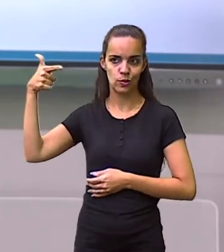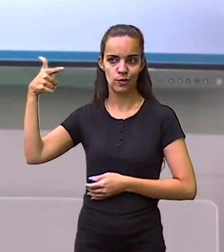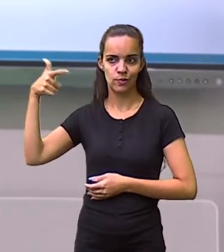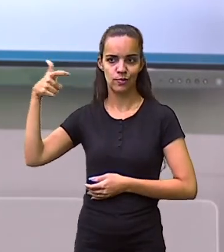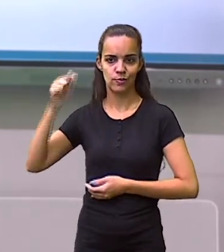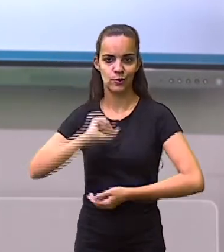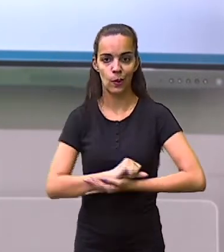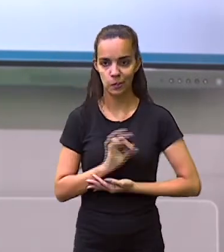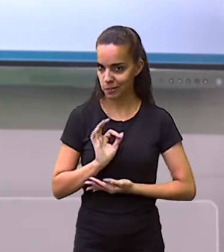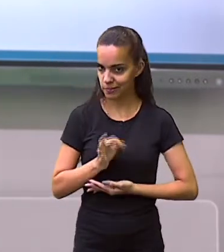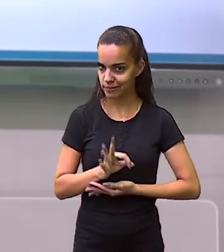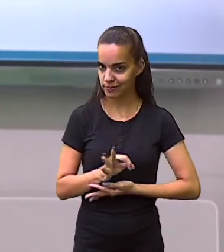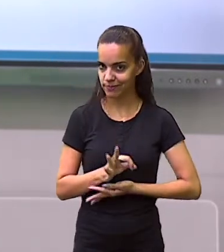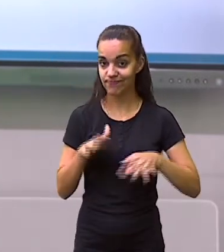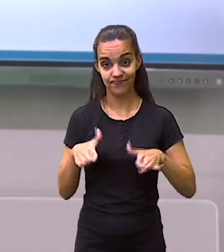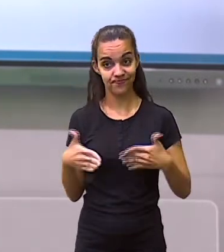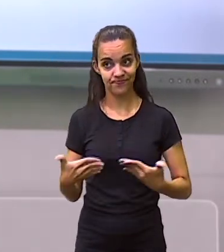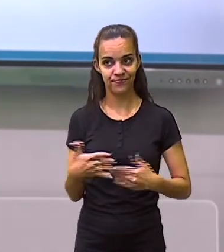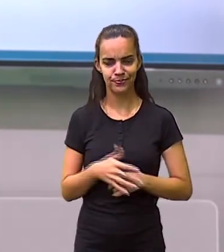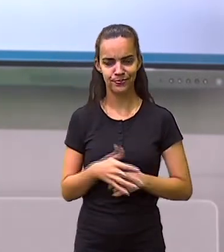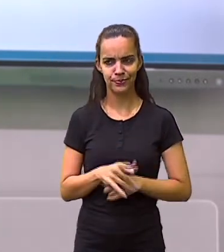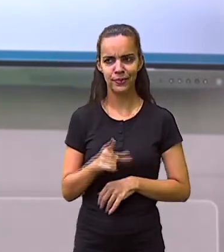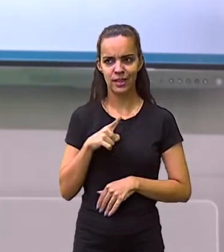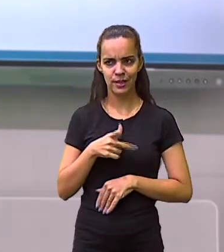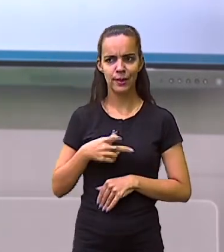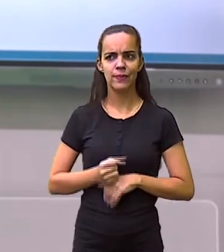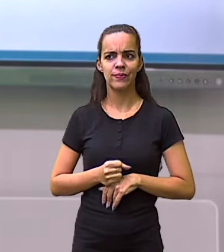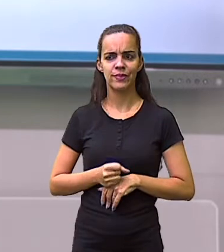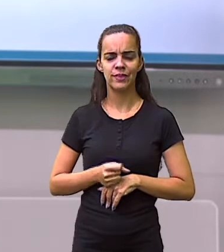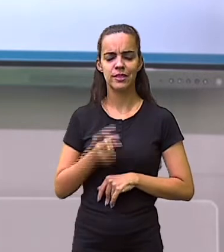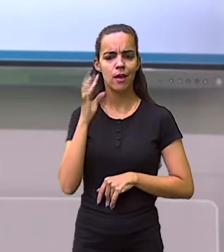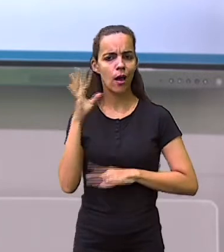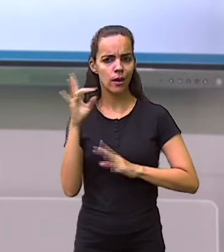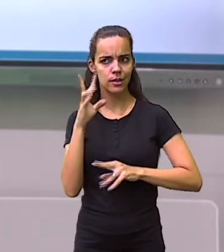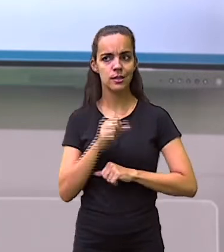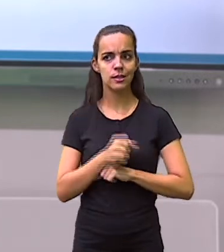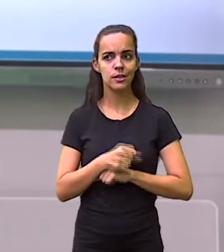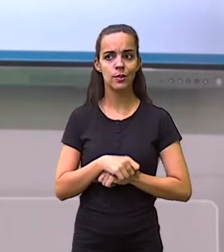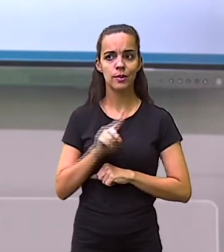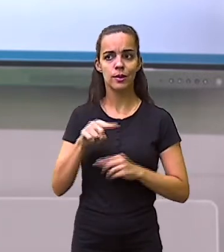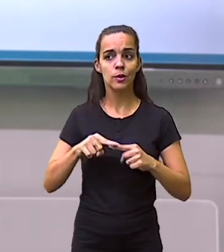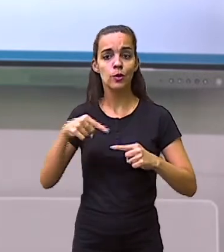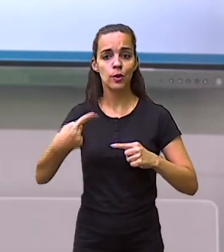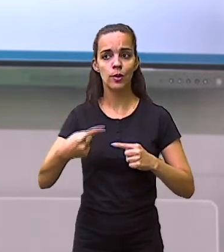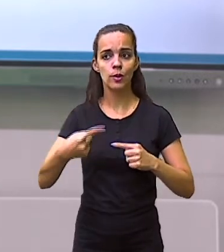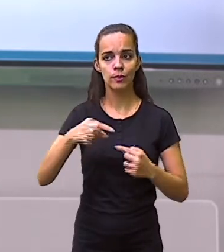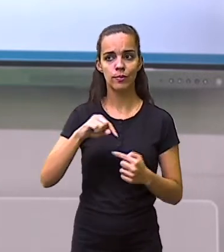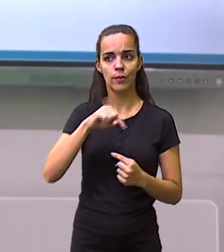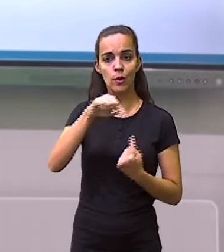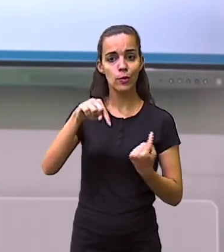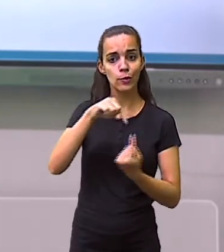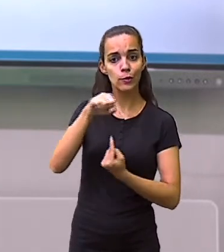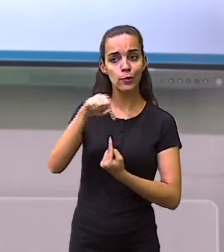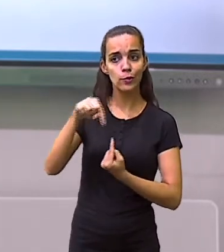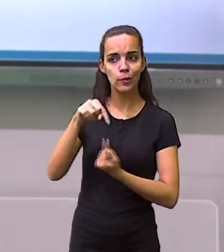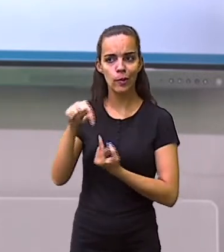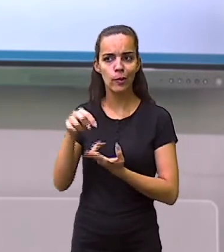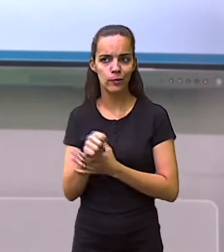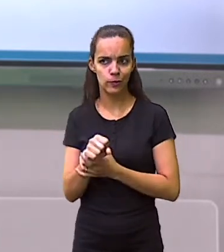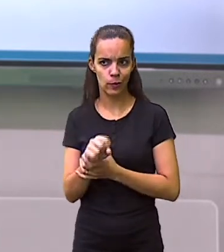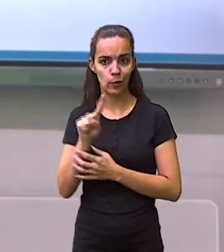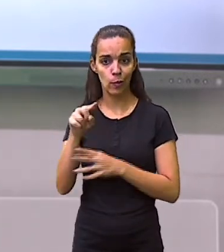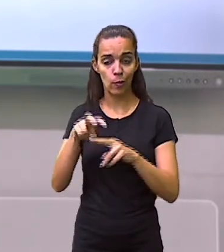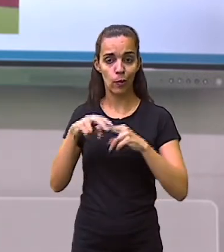certo? Mas vamos seguir esta análise a partir do movimento aparente